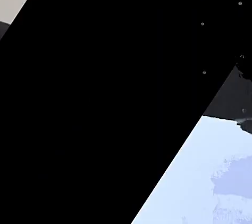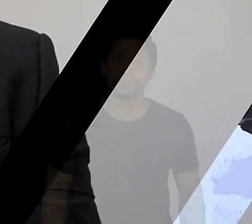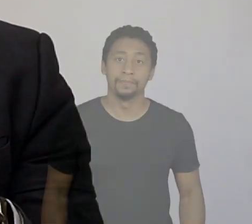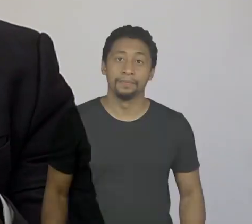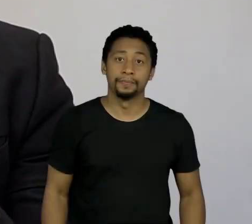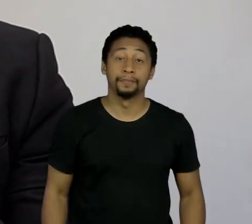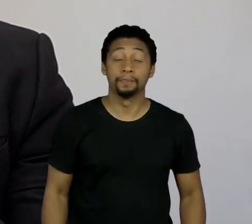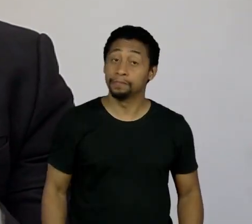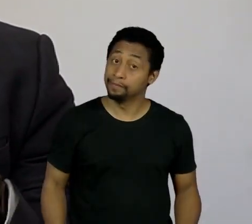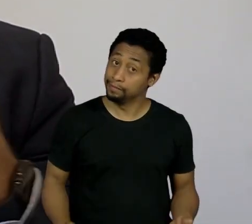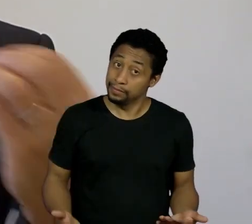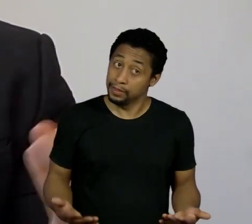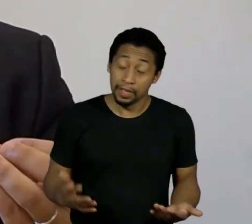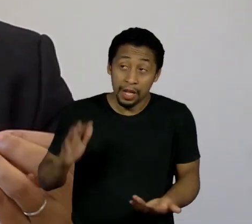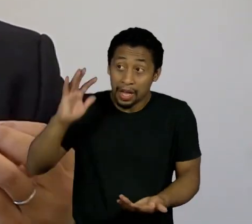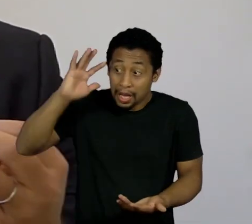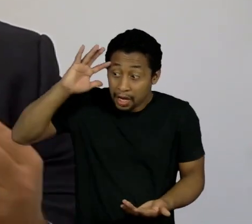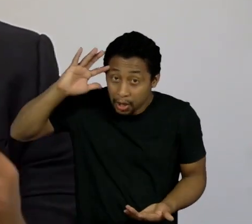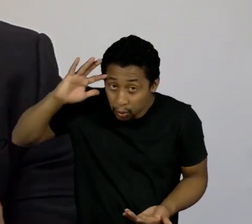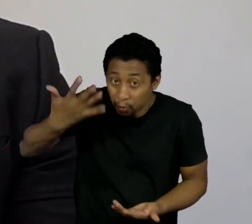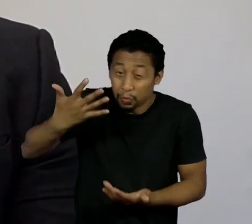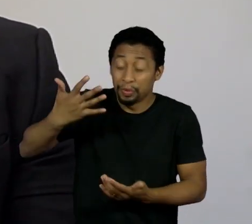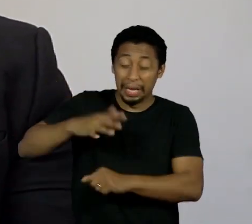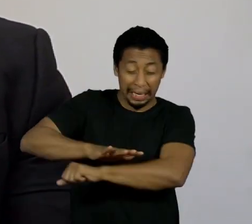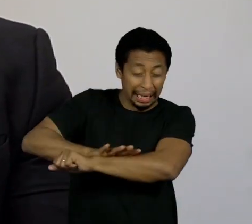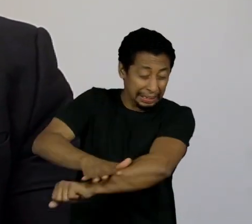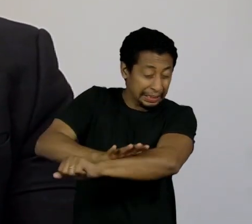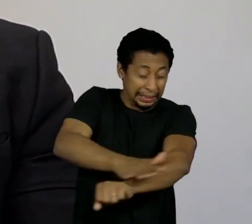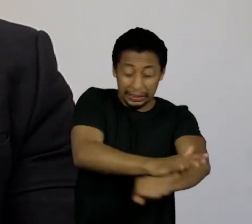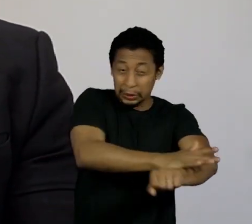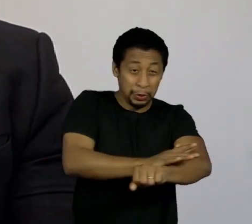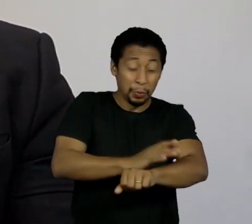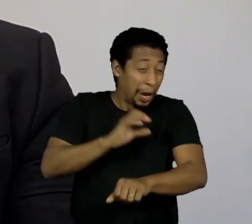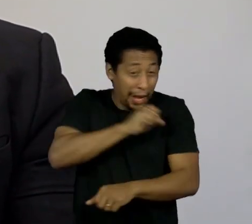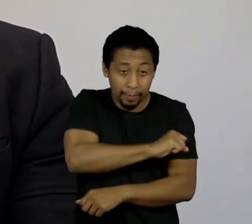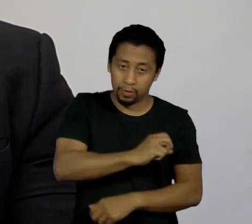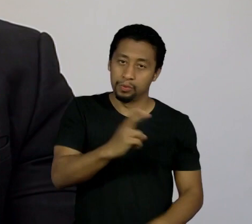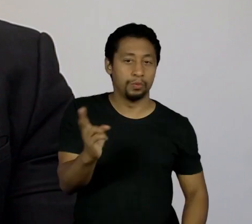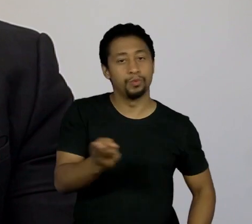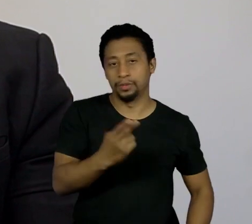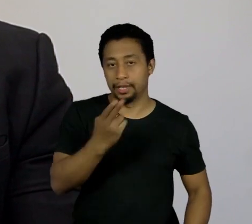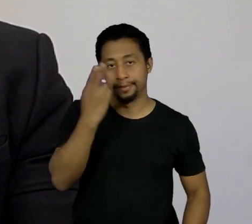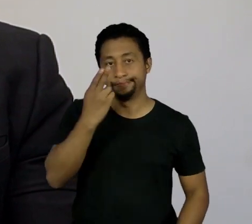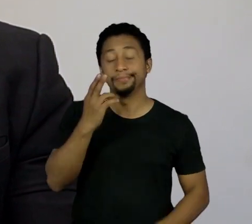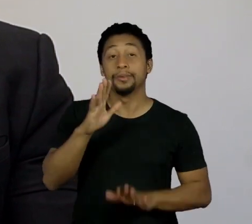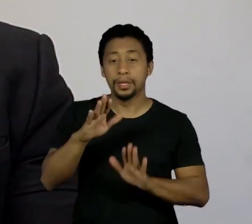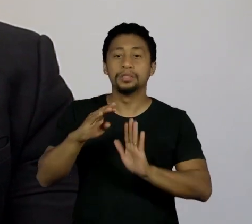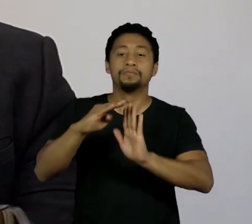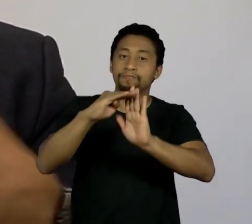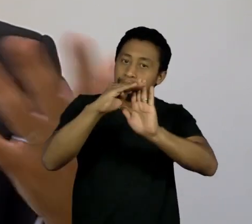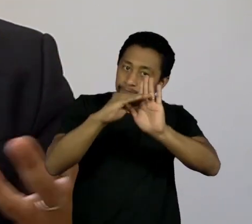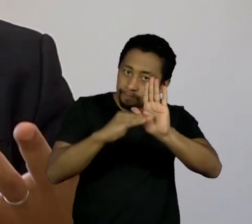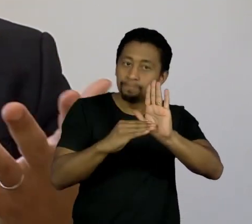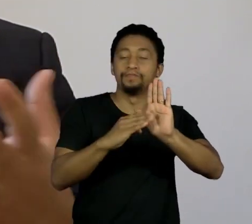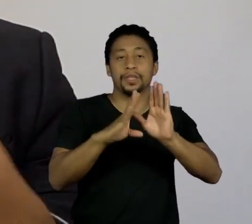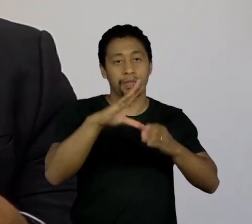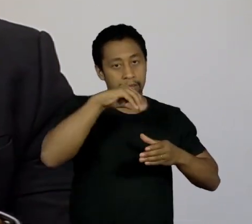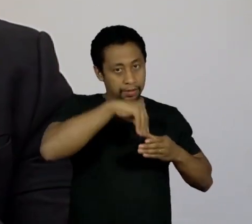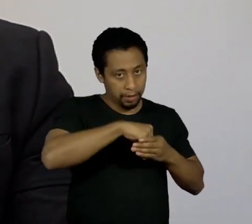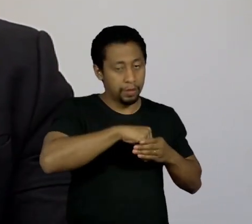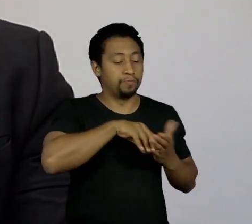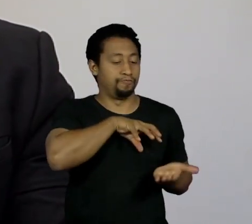A gente não tem como solucionar o racismo estrutural na sociedade, mas há medidas institucionais que são possíveis dentro do âmbito da polícia para que a